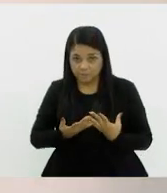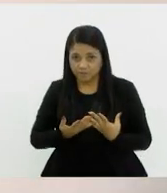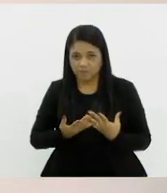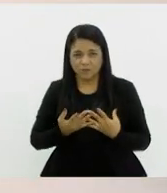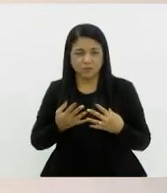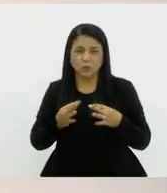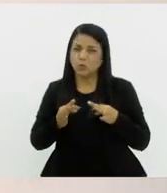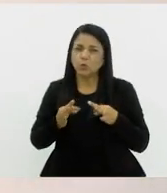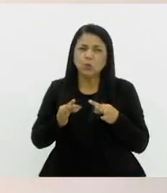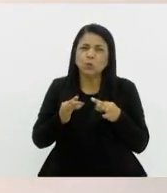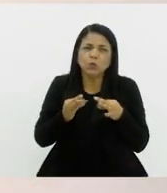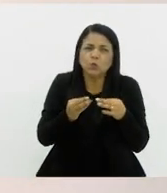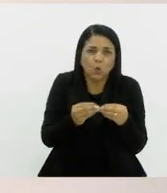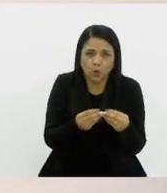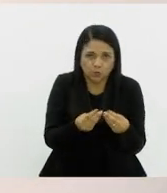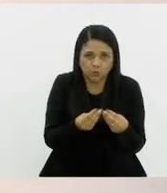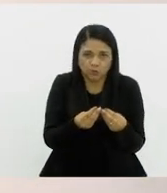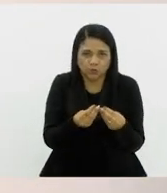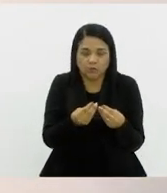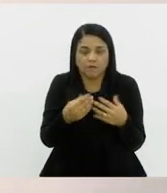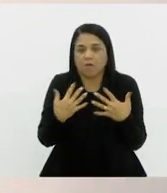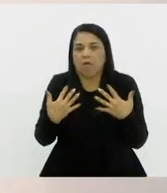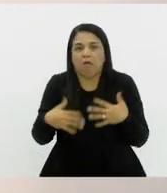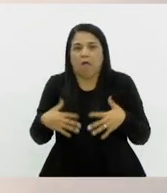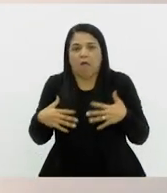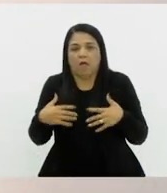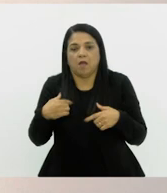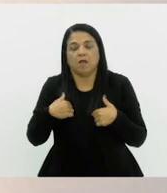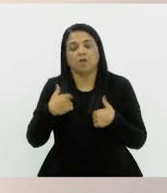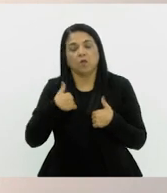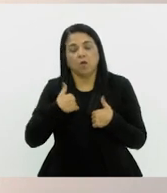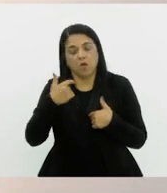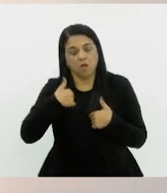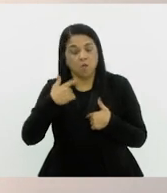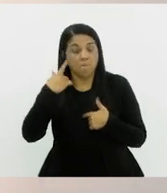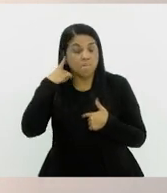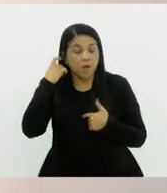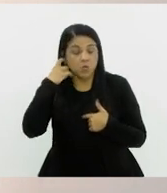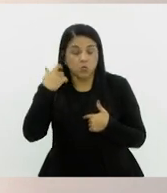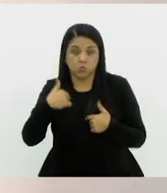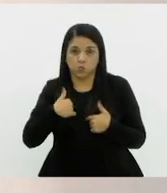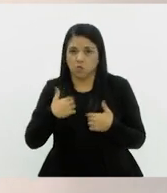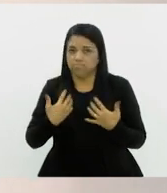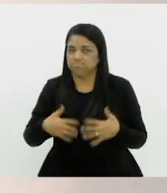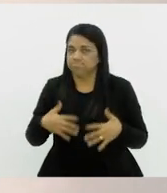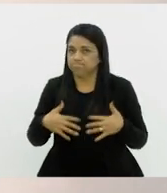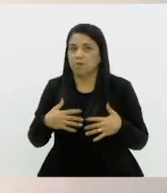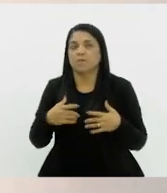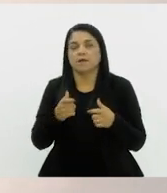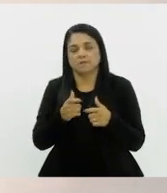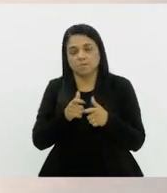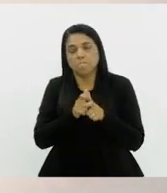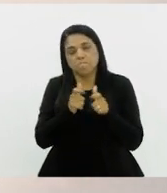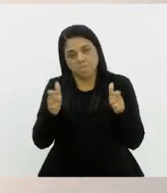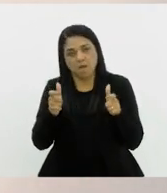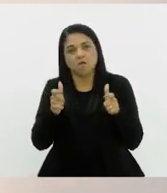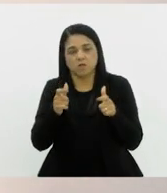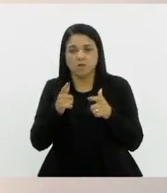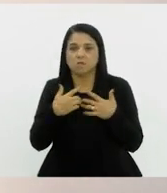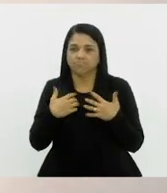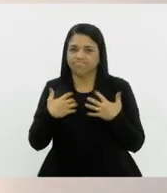são todos e cada um que ficam desesperados, como eu, com barulho. Mas muita gente, com certeza muita